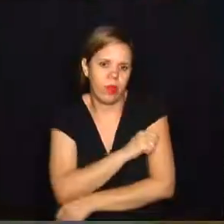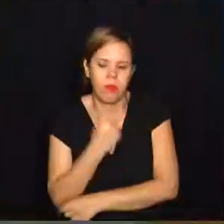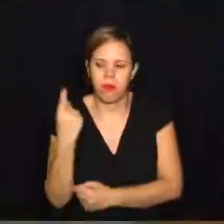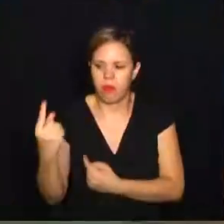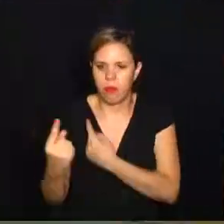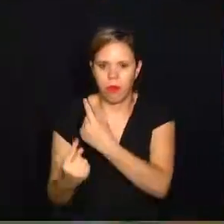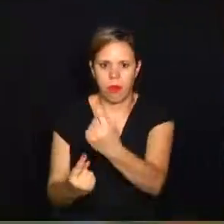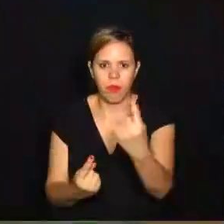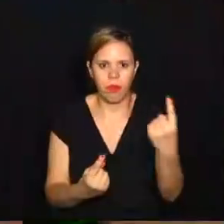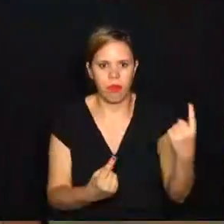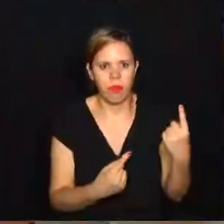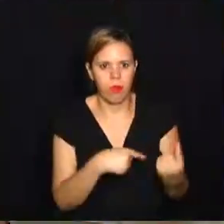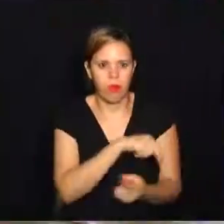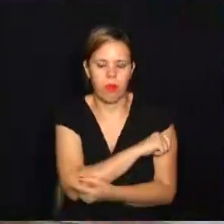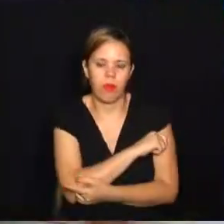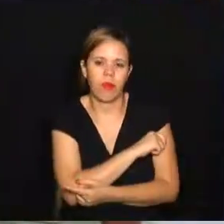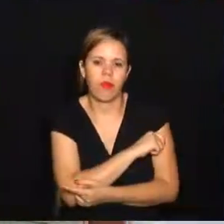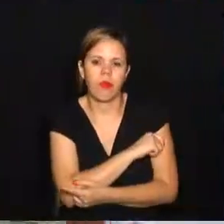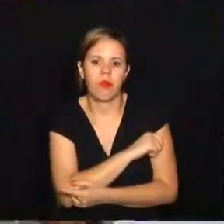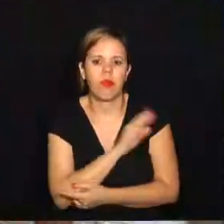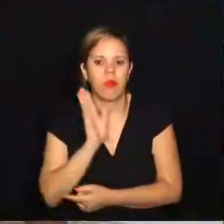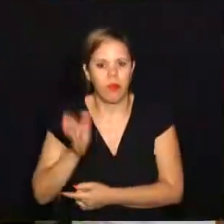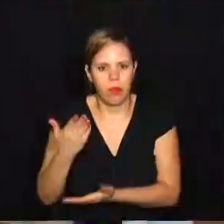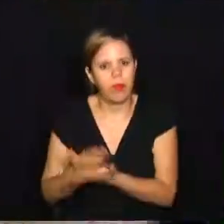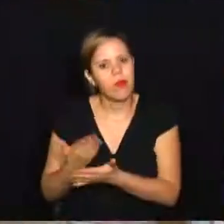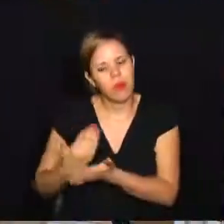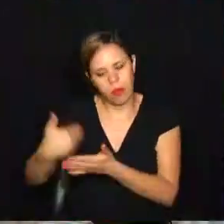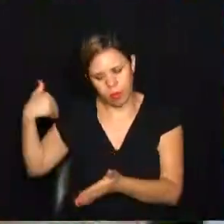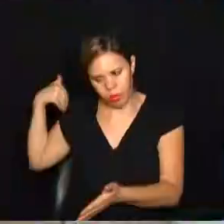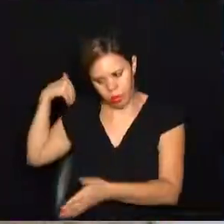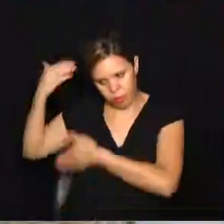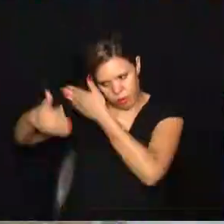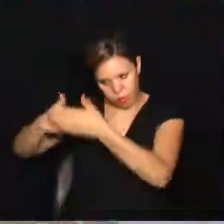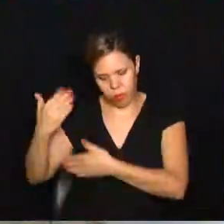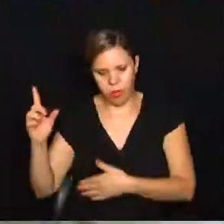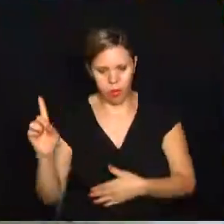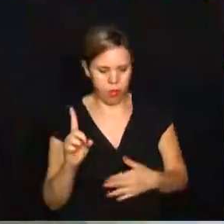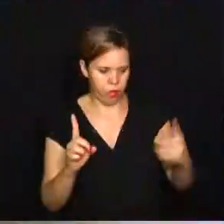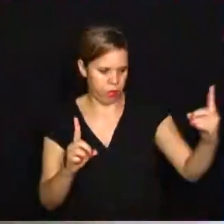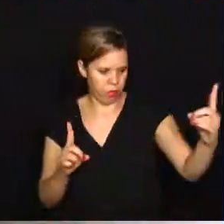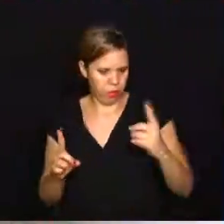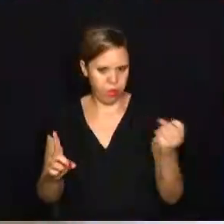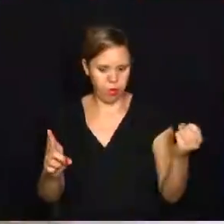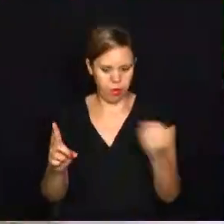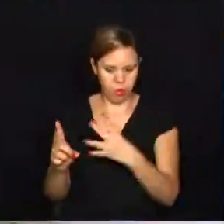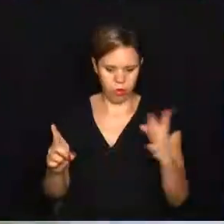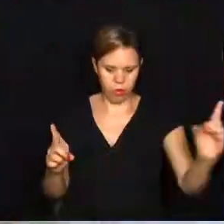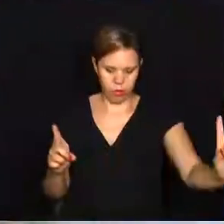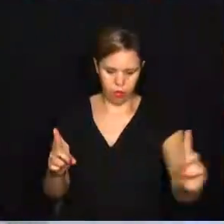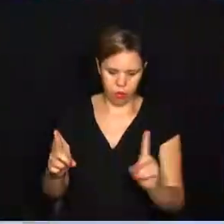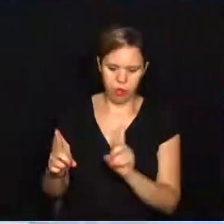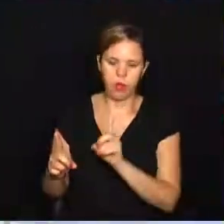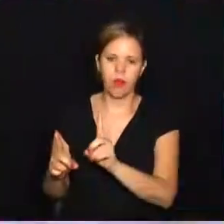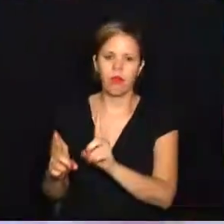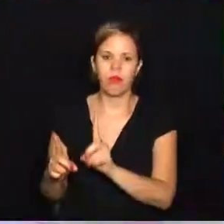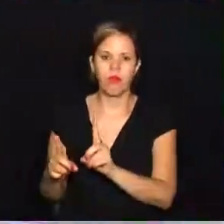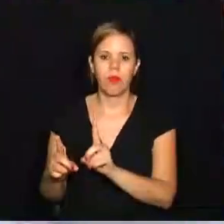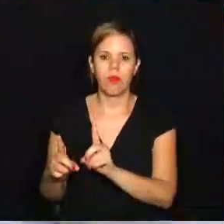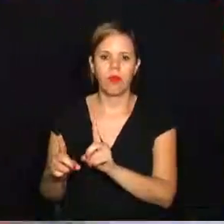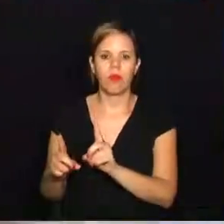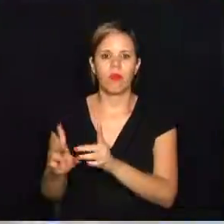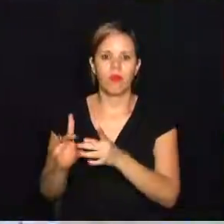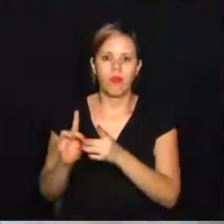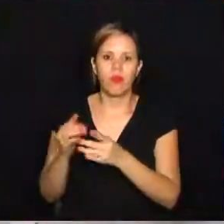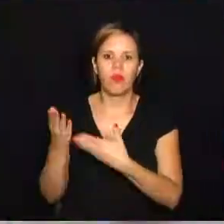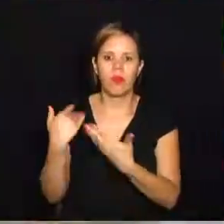aluno. O aluno que já estuda na escola e ele recebe o aluno ingressante. E trabalha